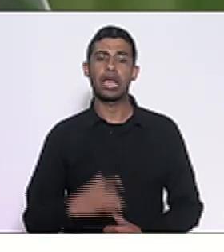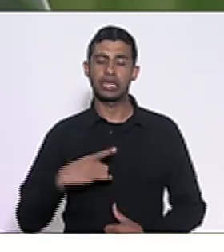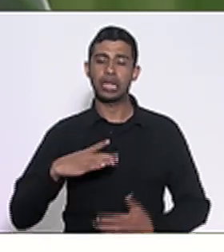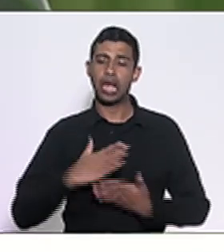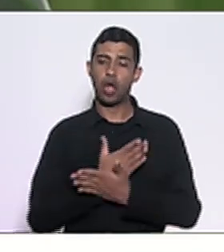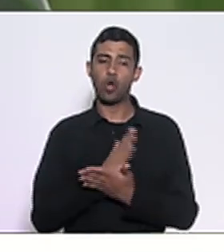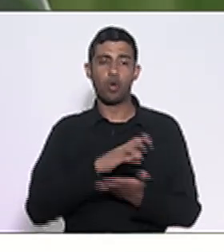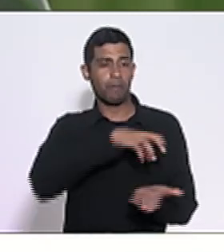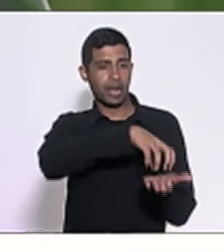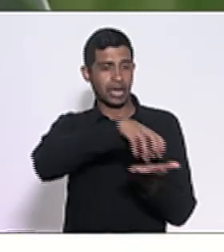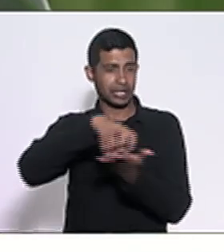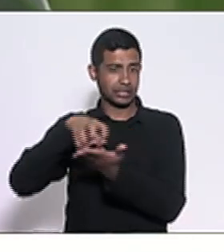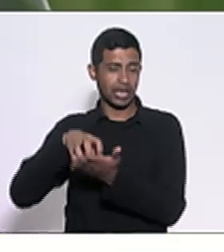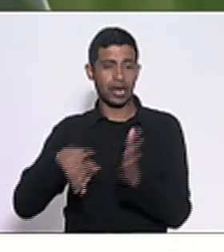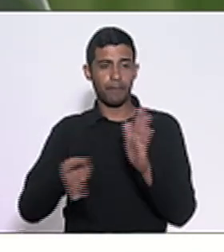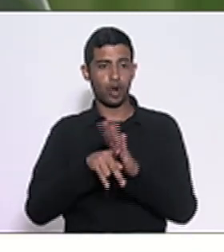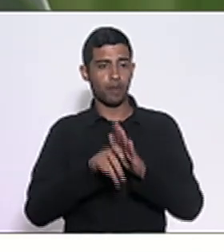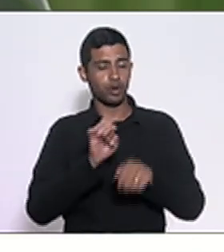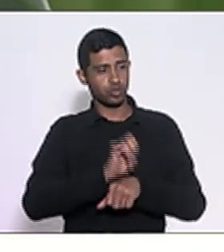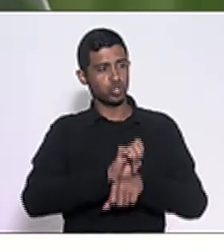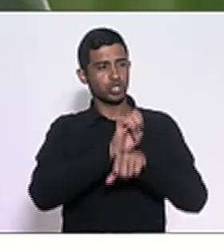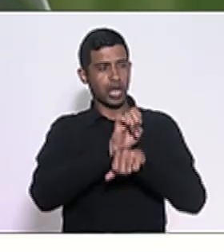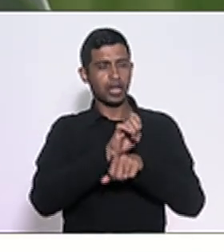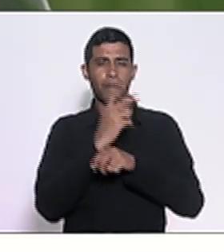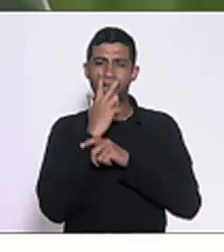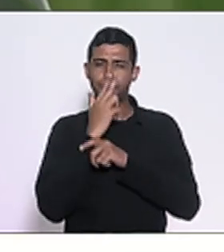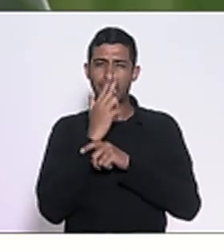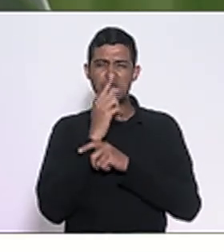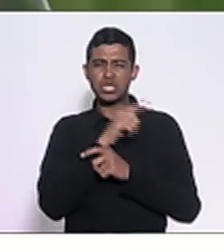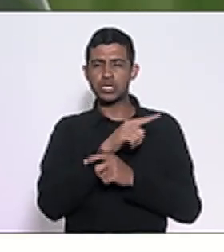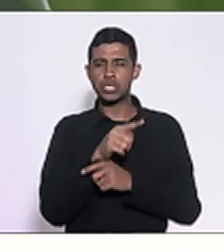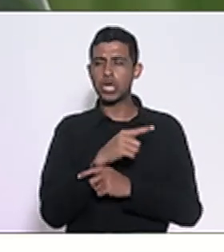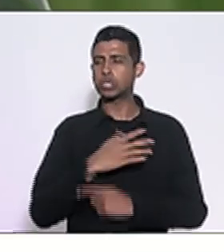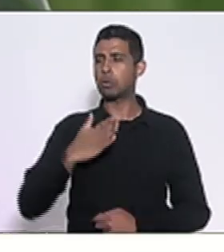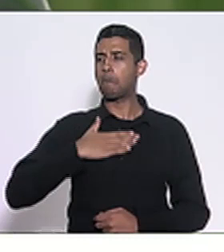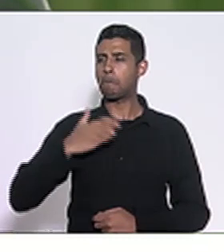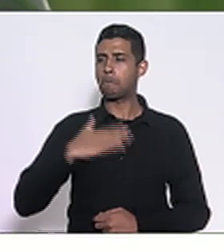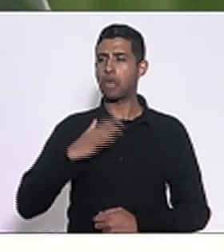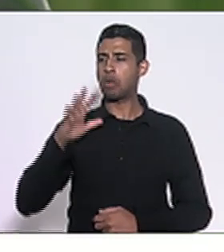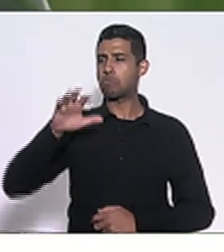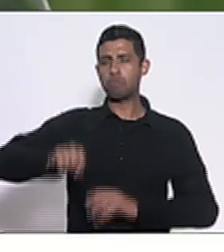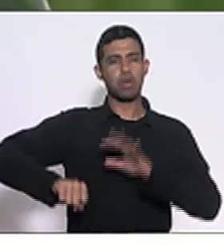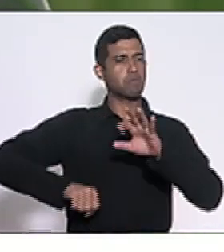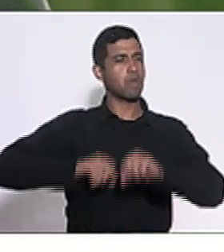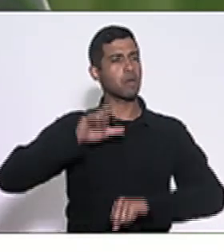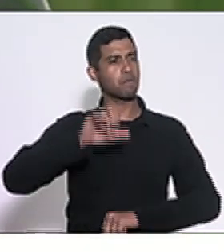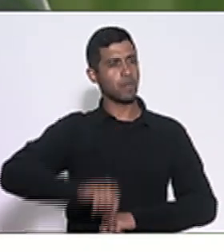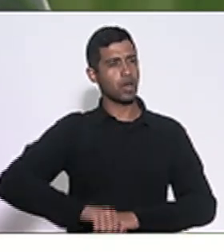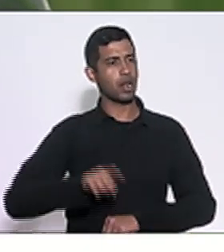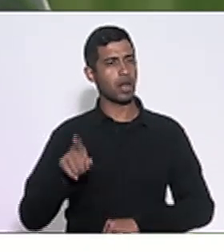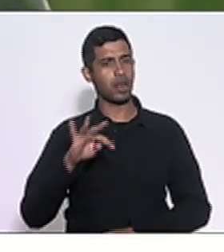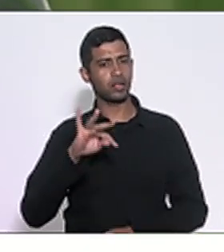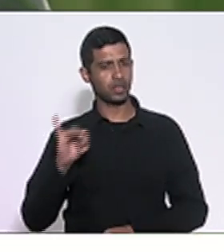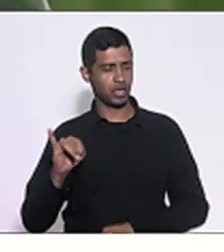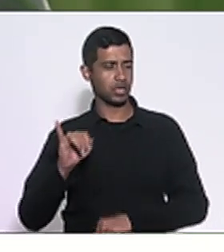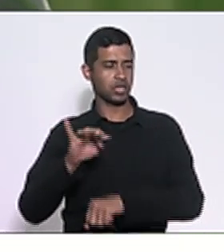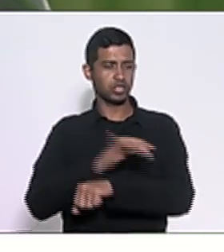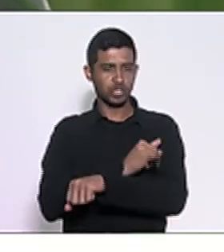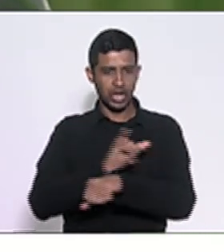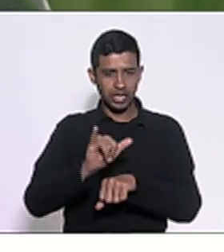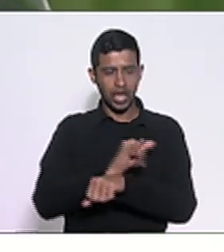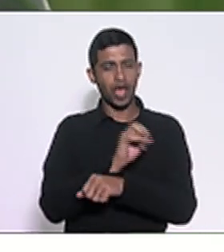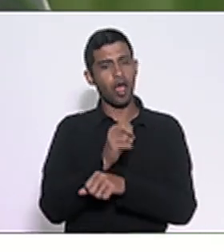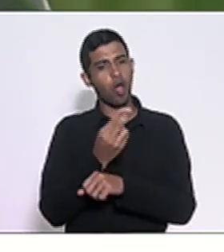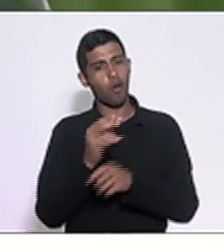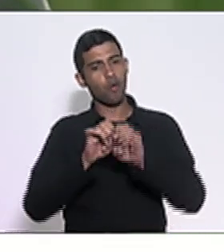do Estado foram se apropriando de questões da TI estratégicas ou estruturantes, que